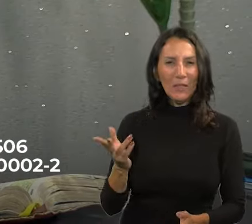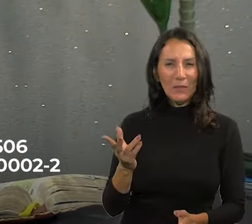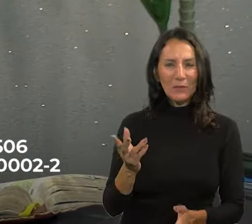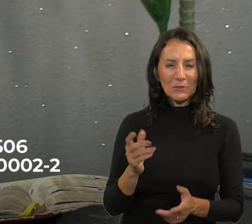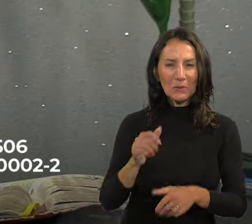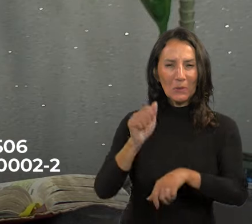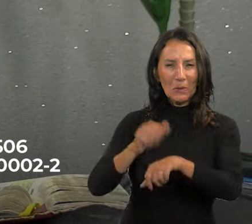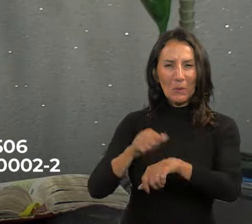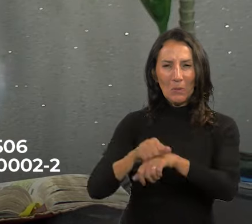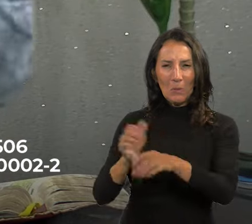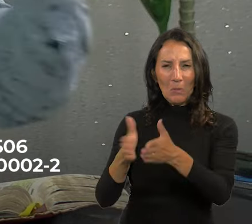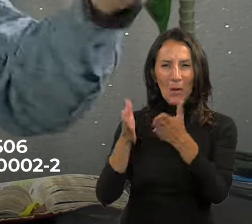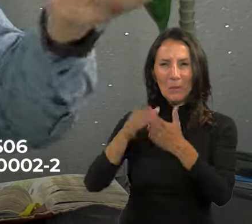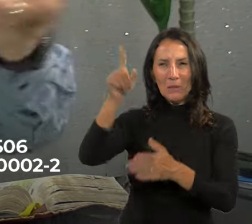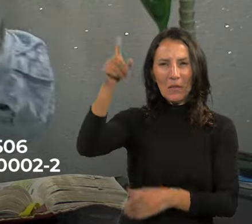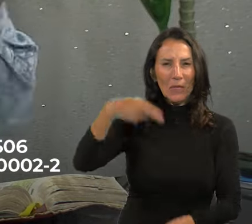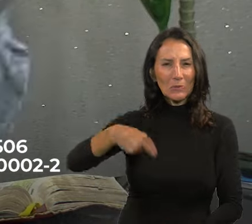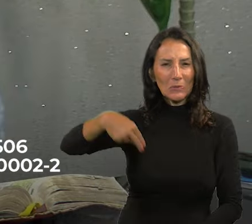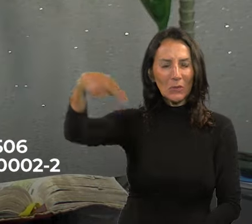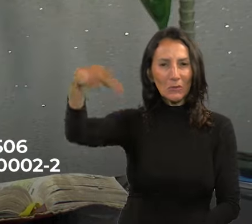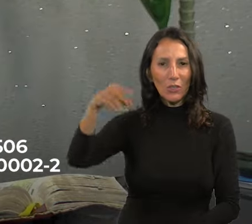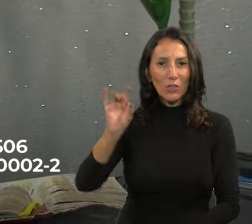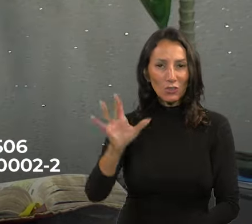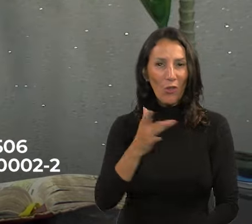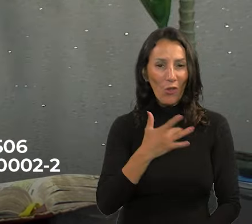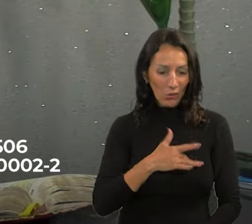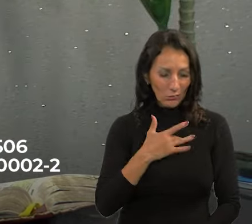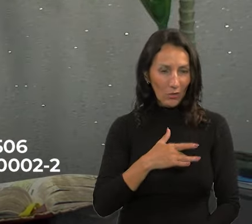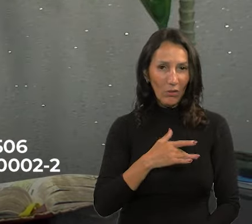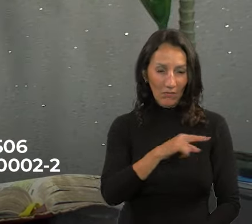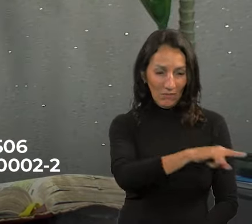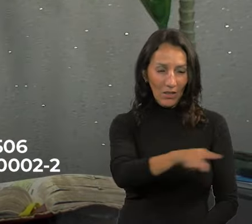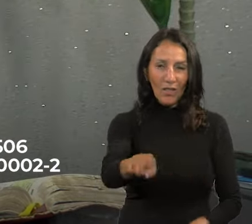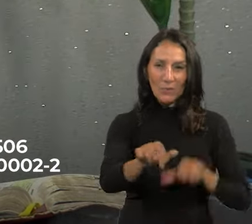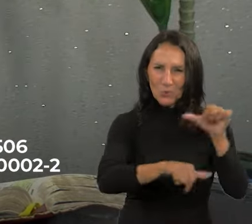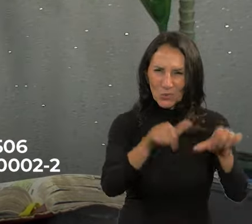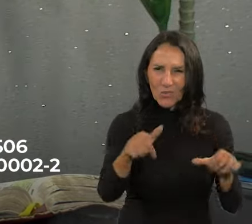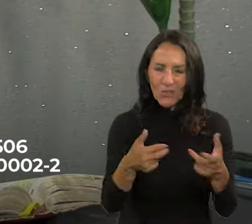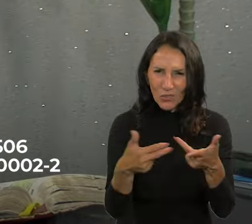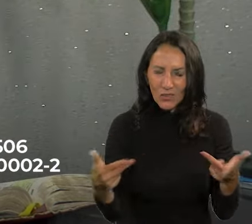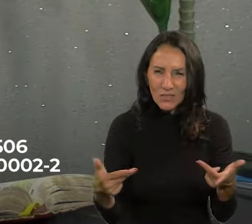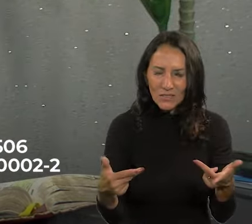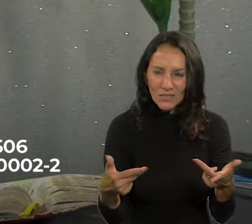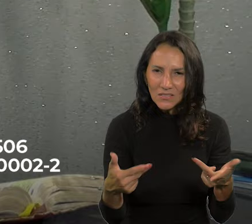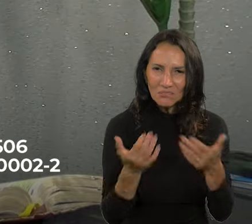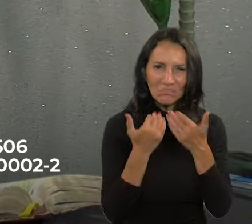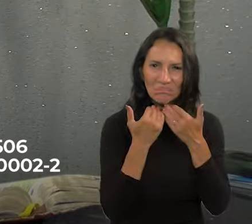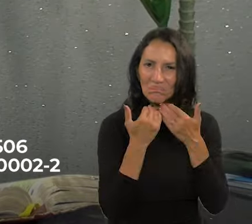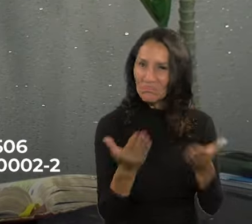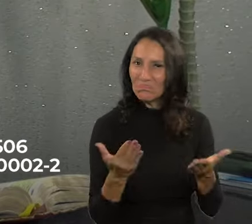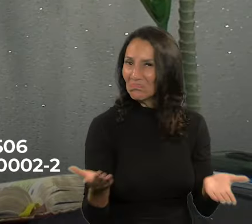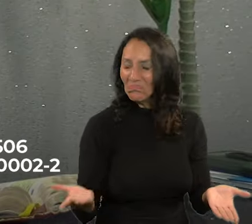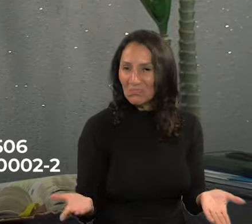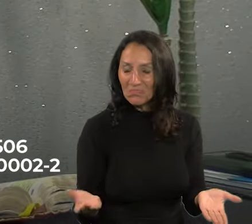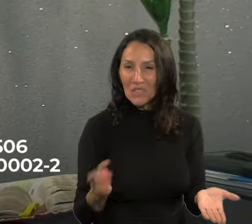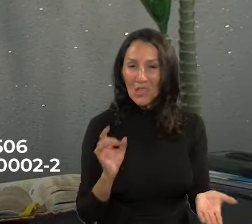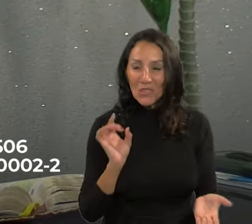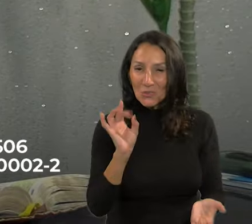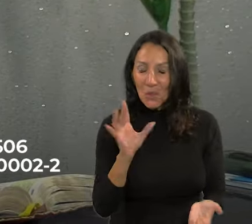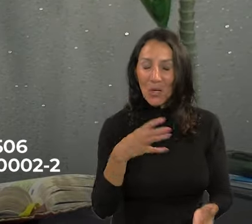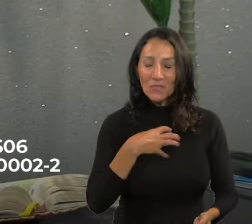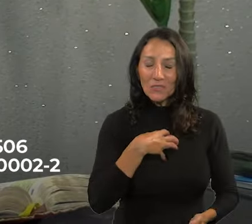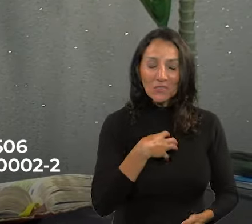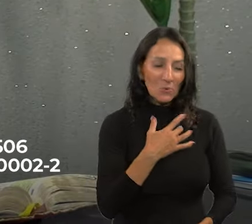aí do Nordeste, só sinto dó. Mudou alguma coisa para elas? Adiantou alguma coisa eu sentir dó, eu